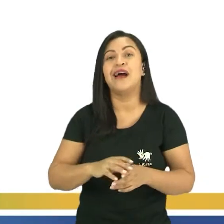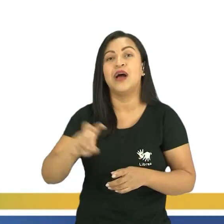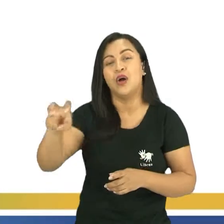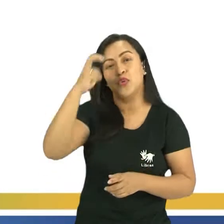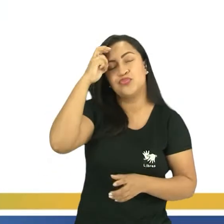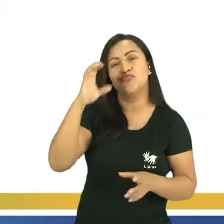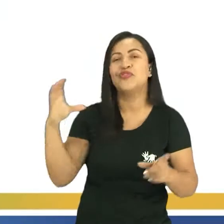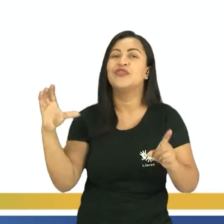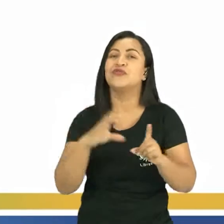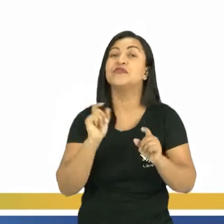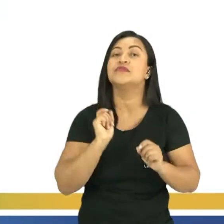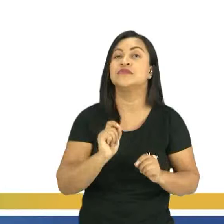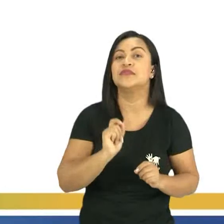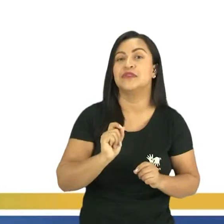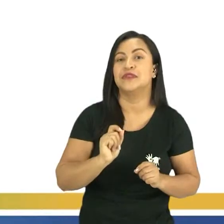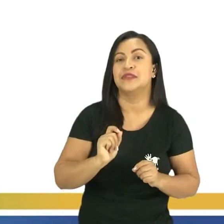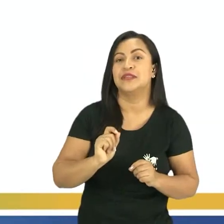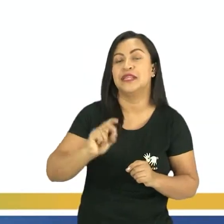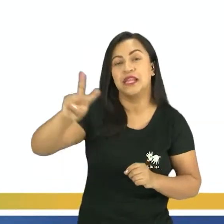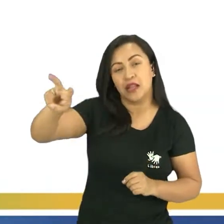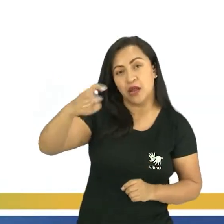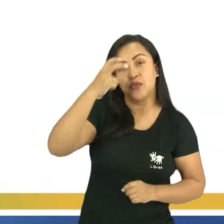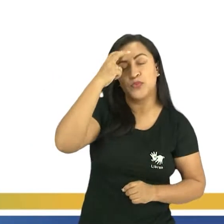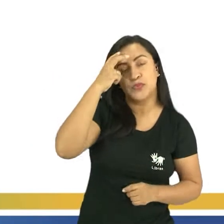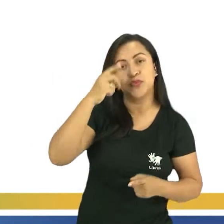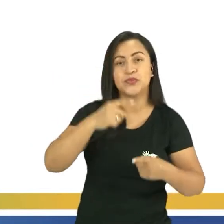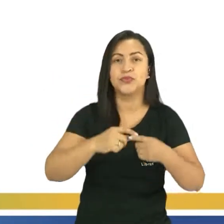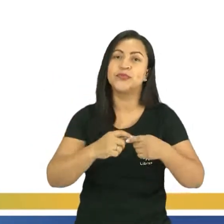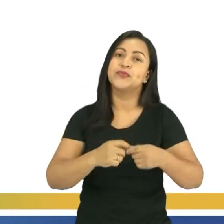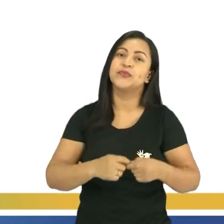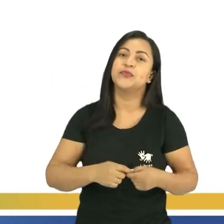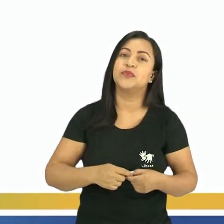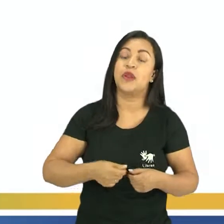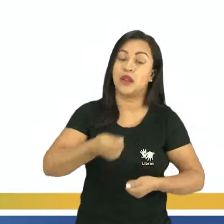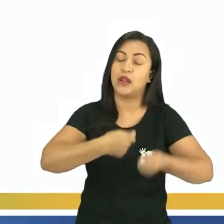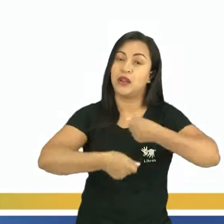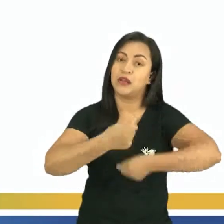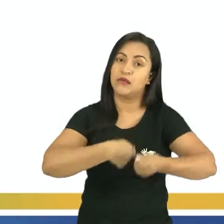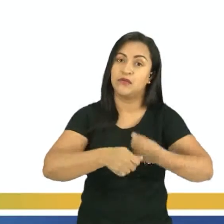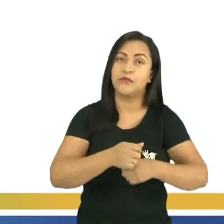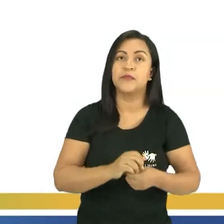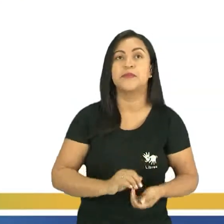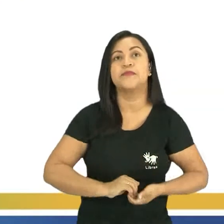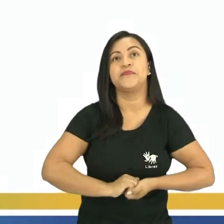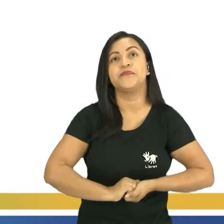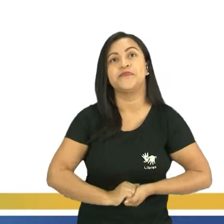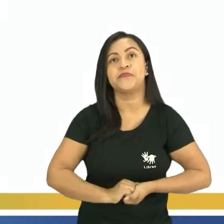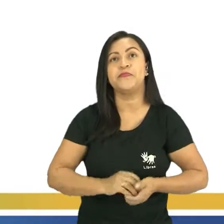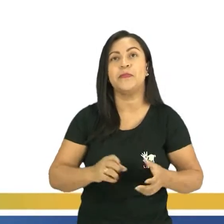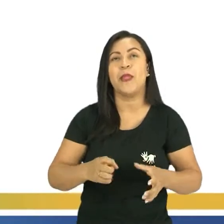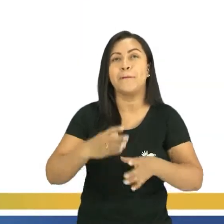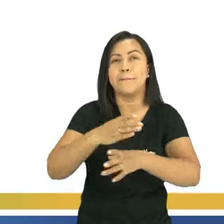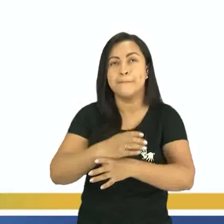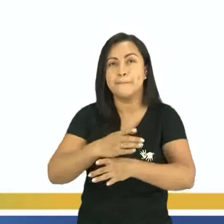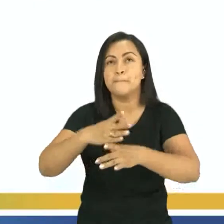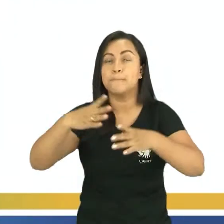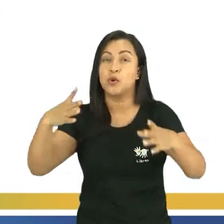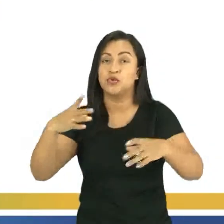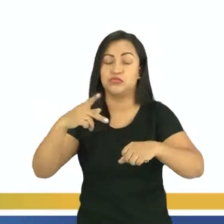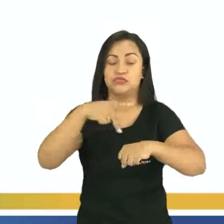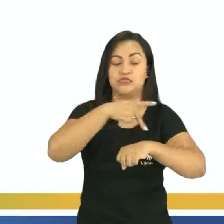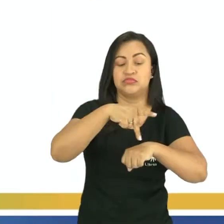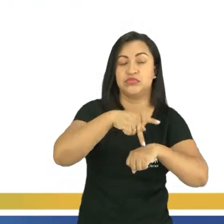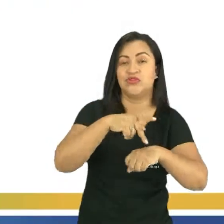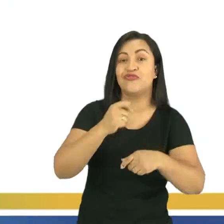na economia. Tá? A cultura é fruto de diversidade de povos que habitam o continente e a multiplicidade das nações